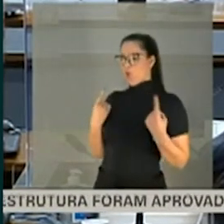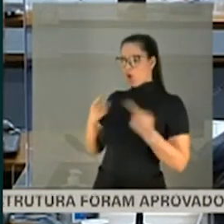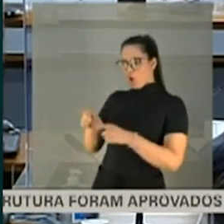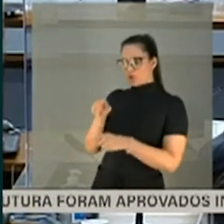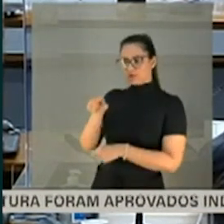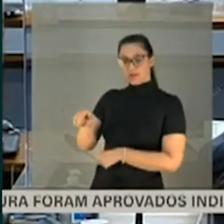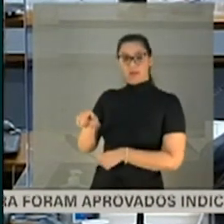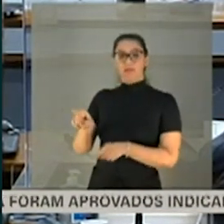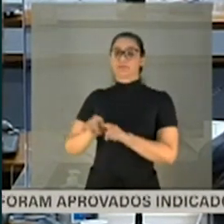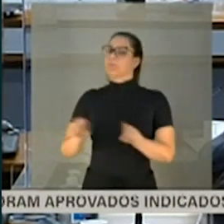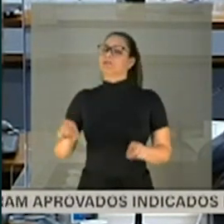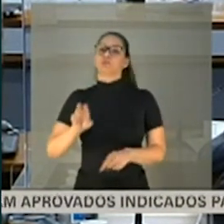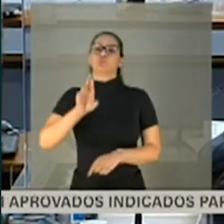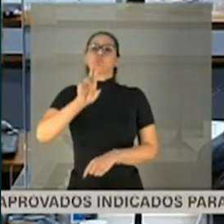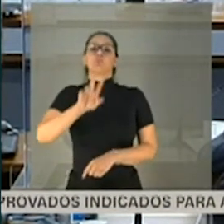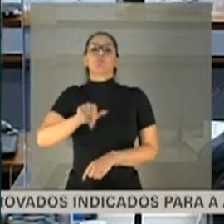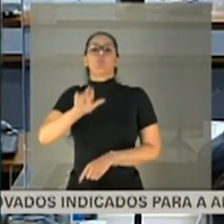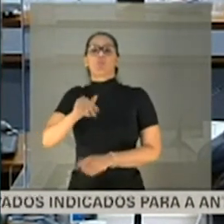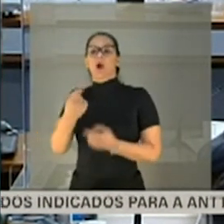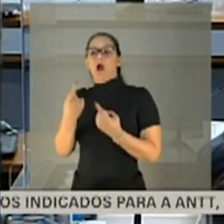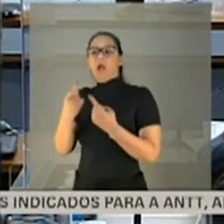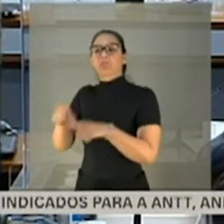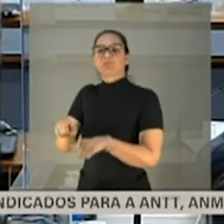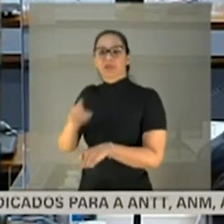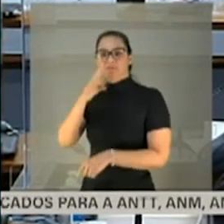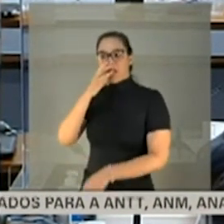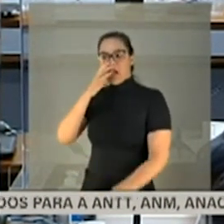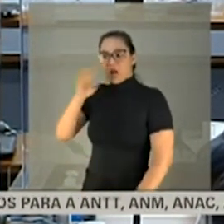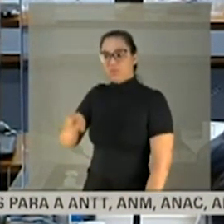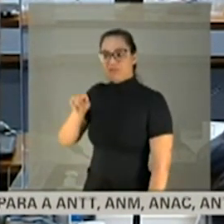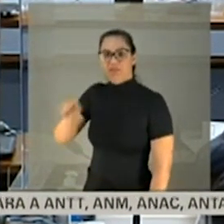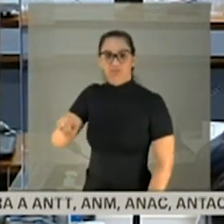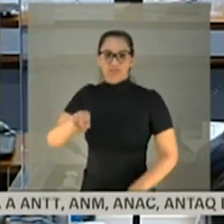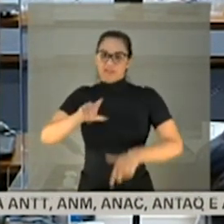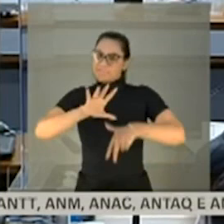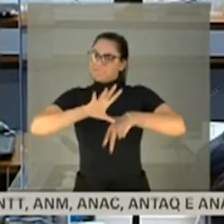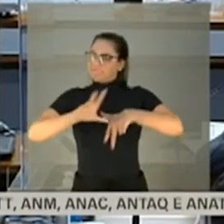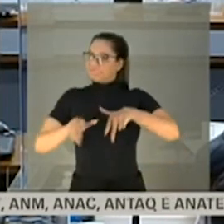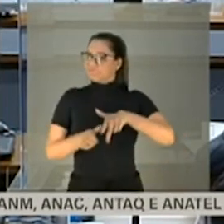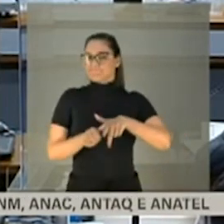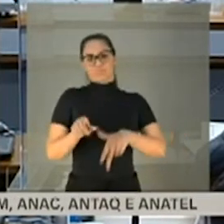a gente não acusava era de corrupção deles. Mas agora você,